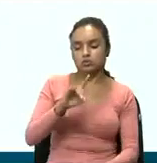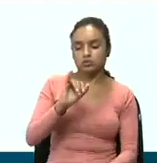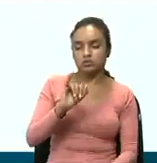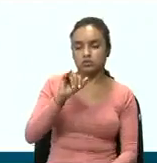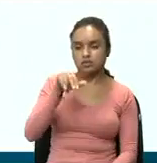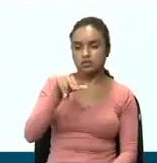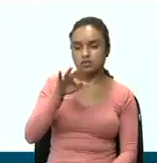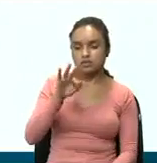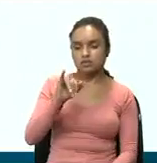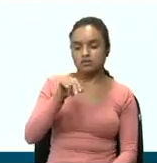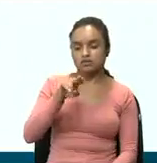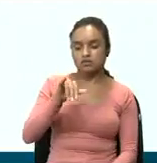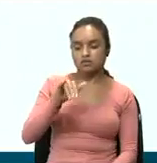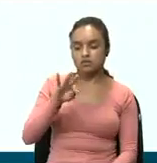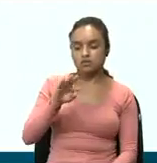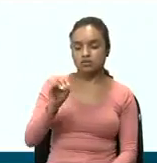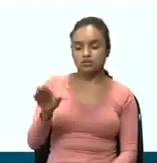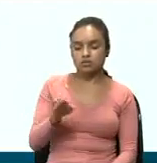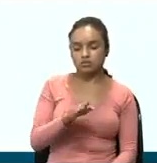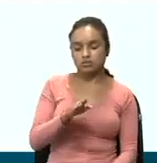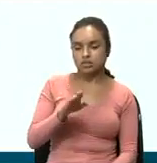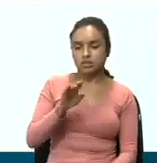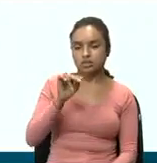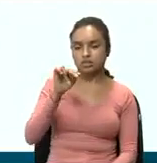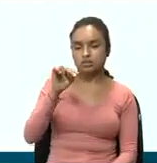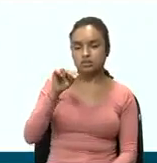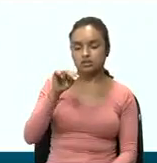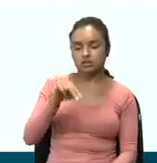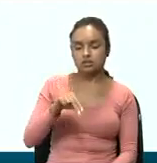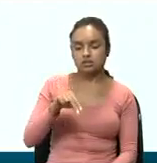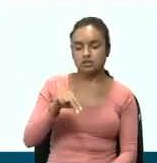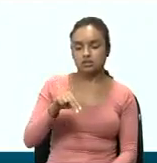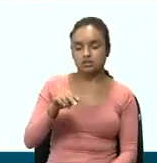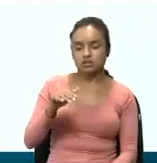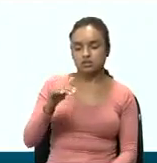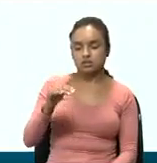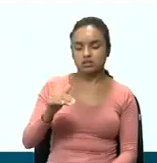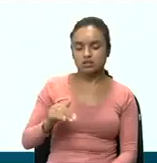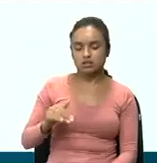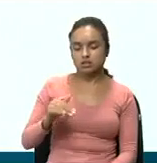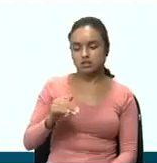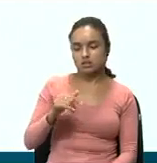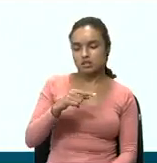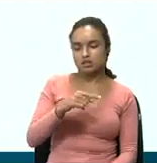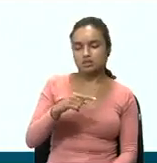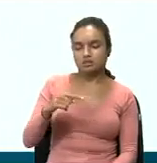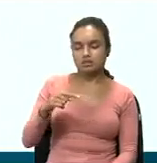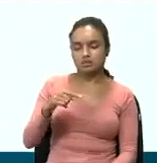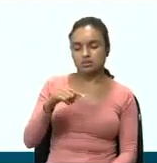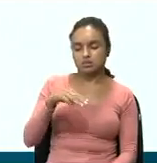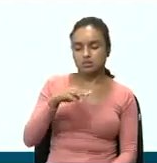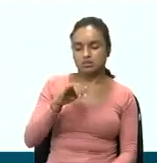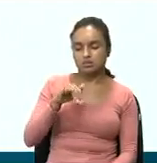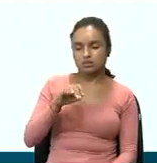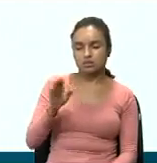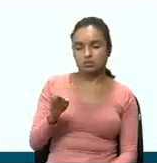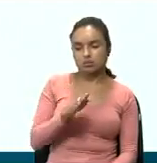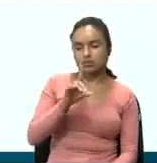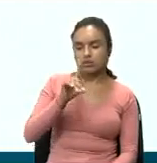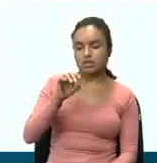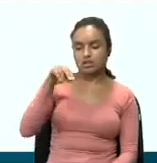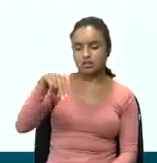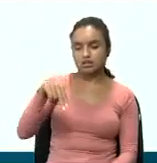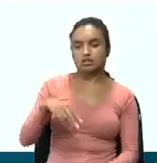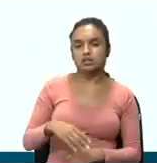1 sobre t, porque é uma integral imprópria, de n elevado a menos meio dn. Então, como que nós vamos trabalhar nesse caso